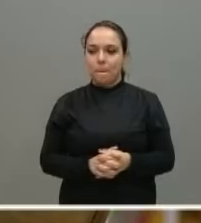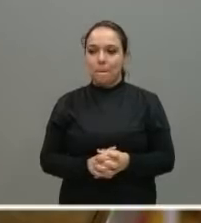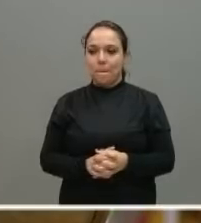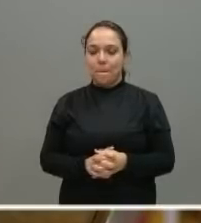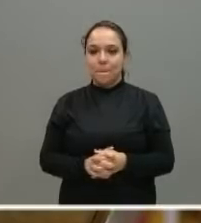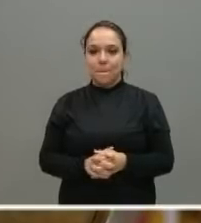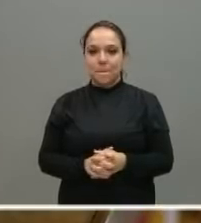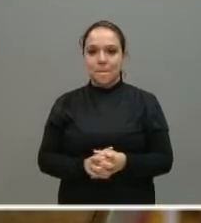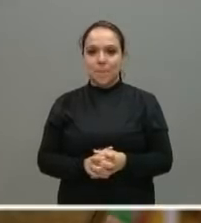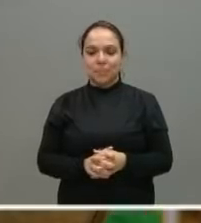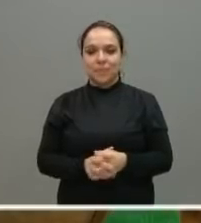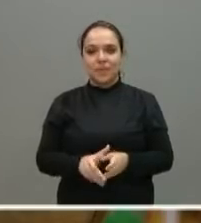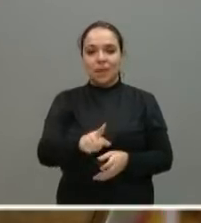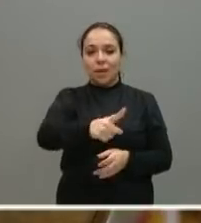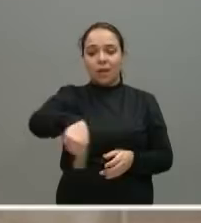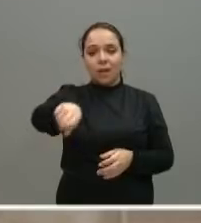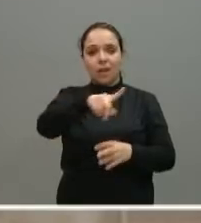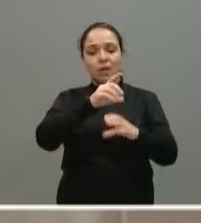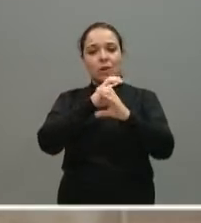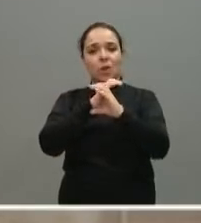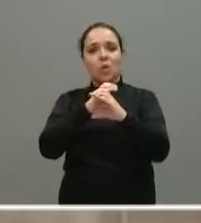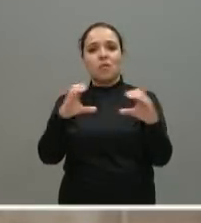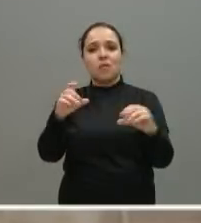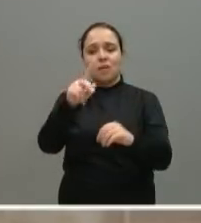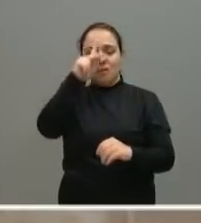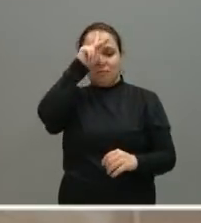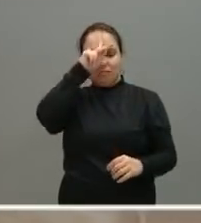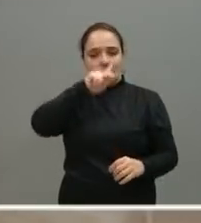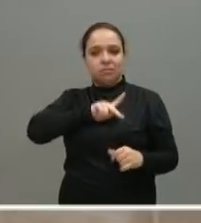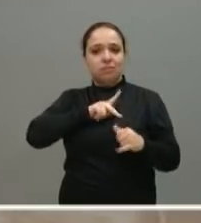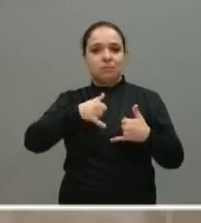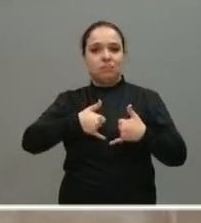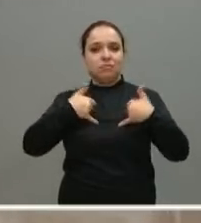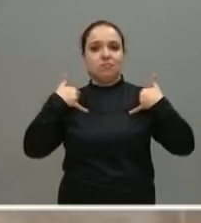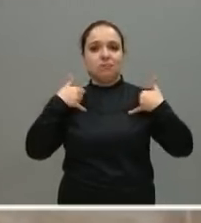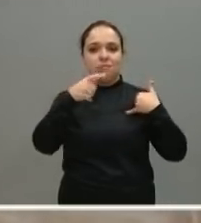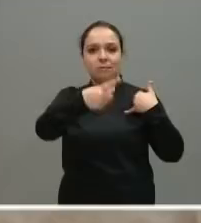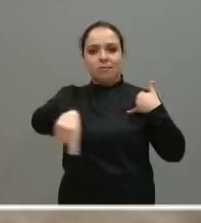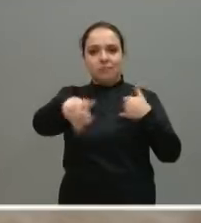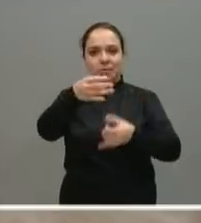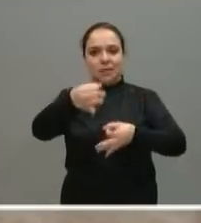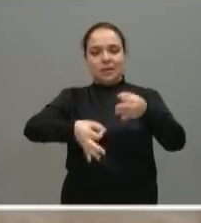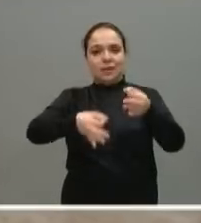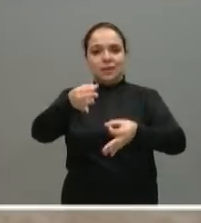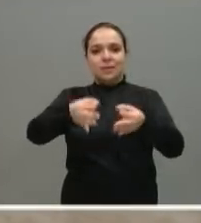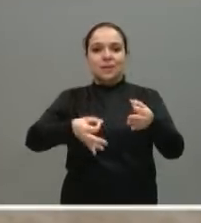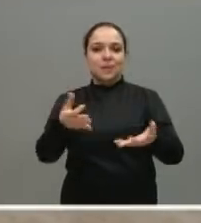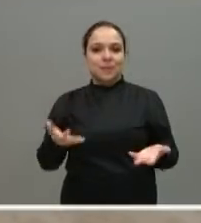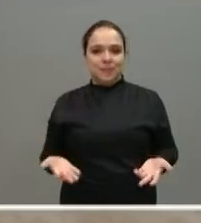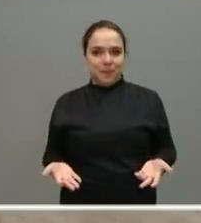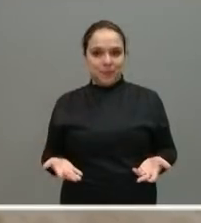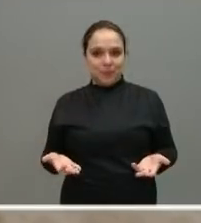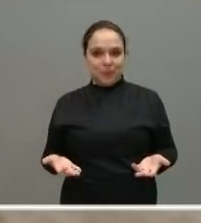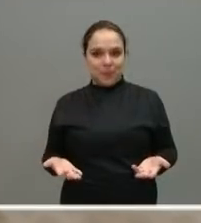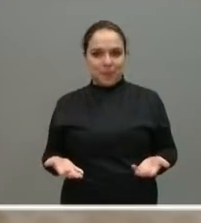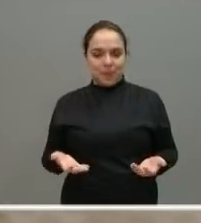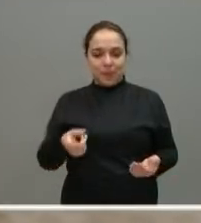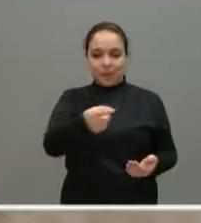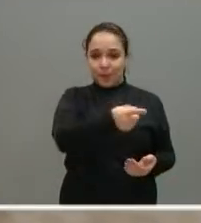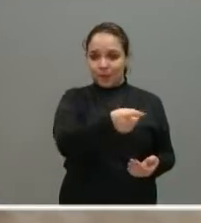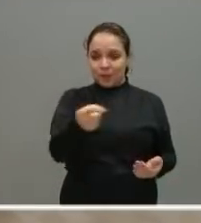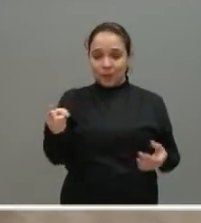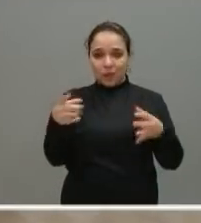que confiavam na sua própria justiça. O que quer dizer isso? Jesus está diante